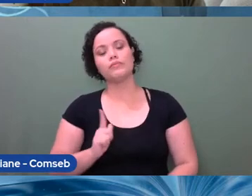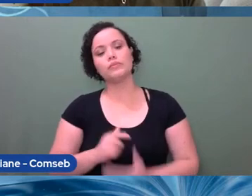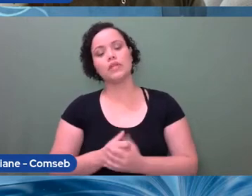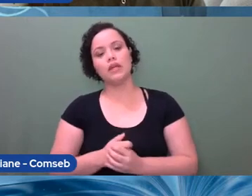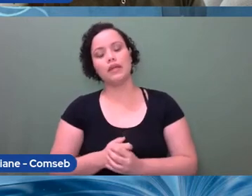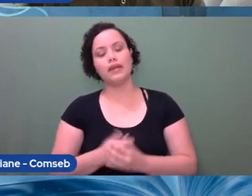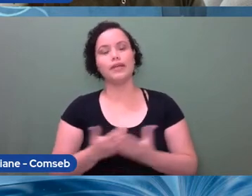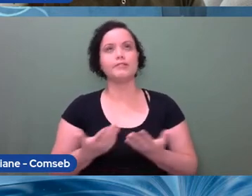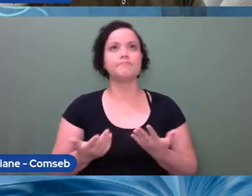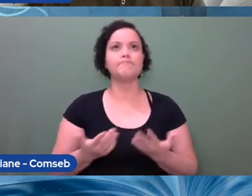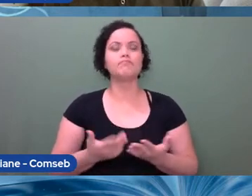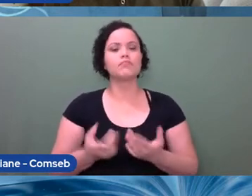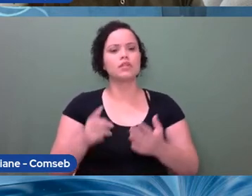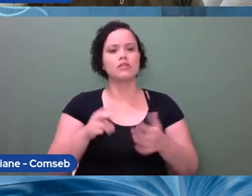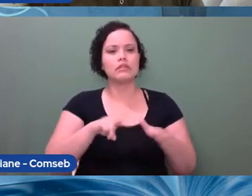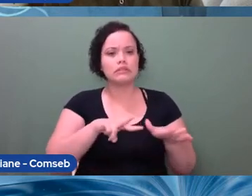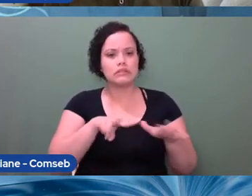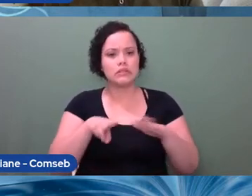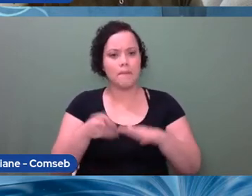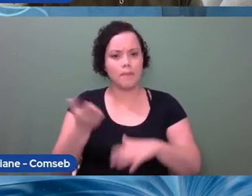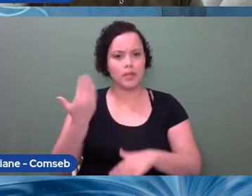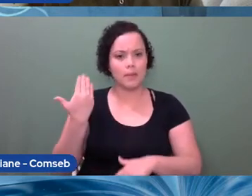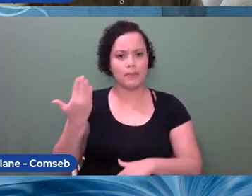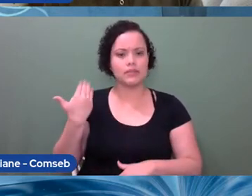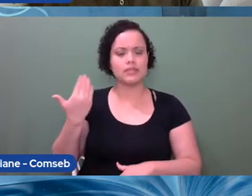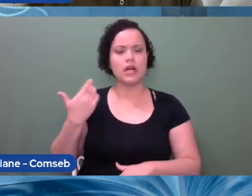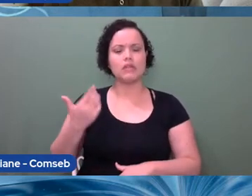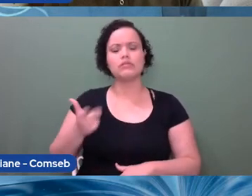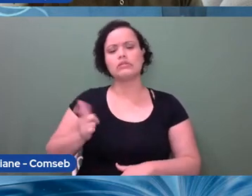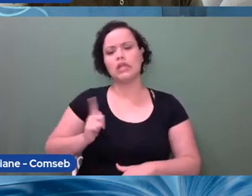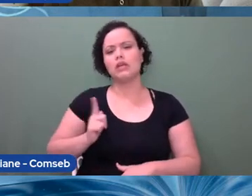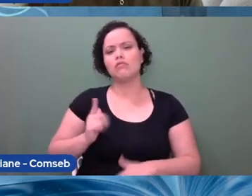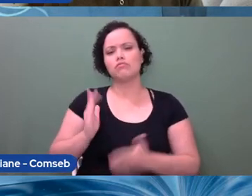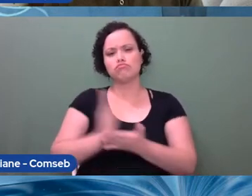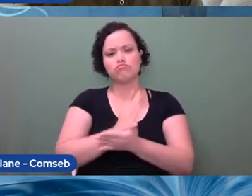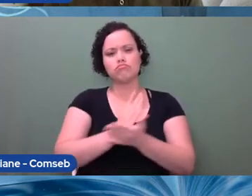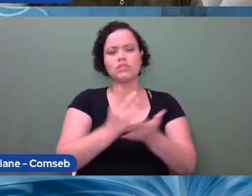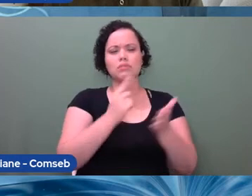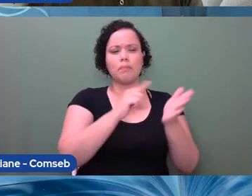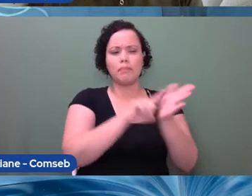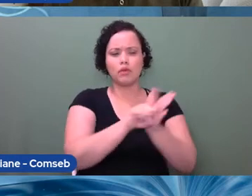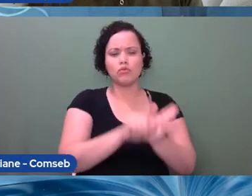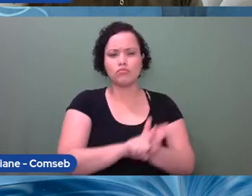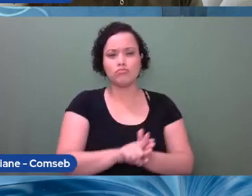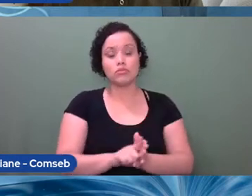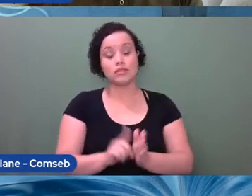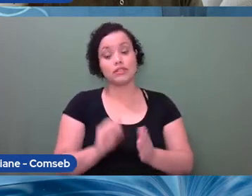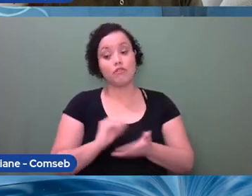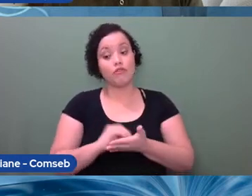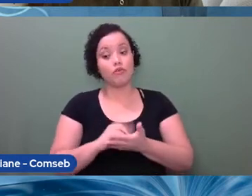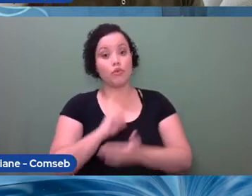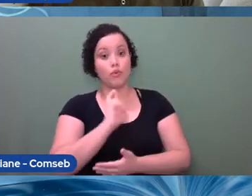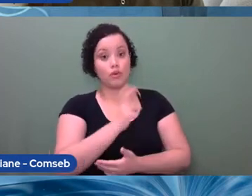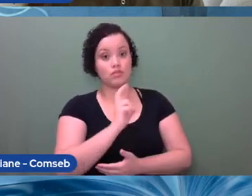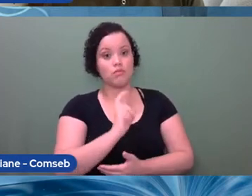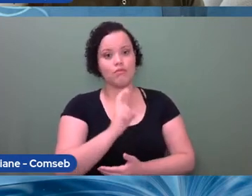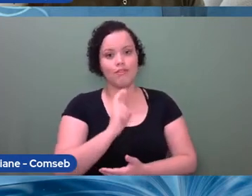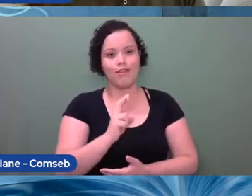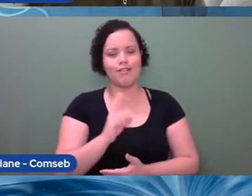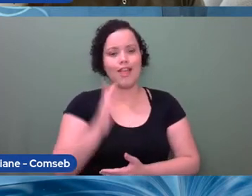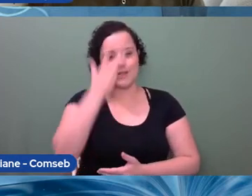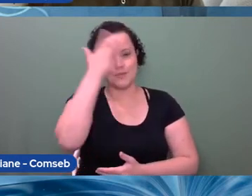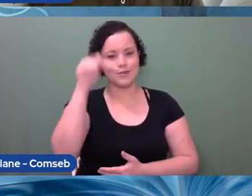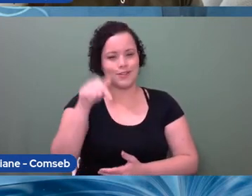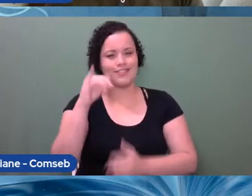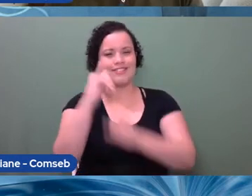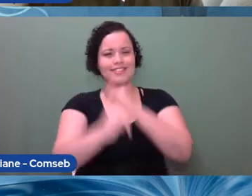Nós tivemos, na semana passada, ficaram algumas perguntas pendentes de resposta dos nossos internautas que